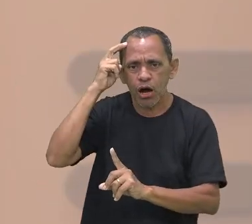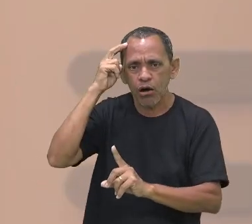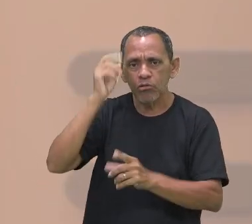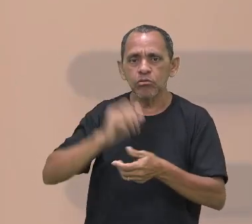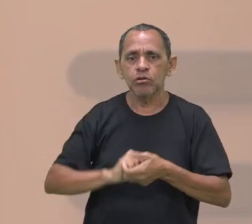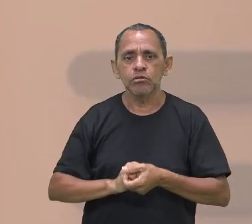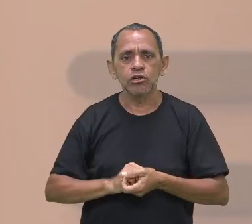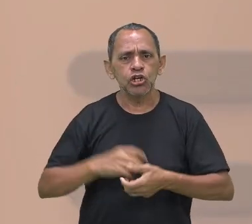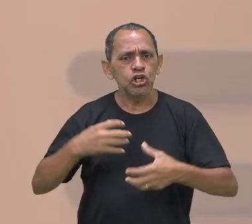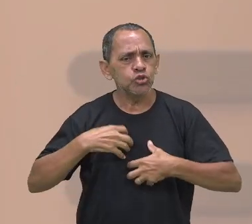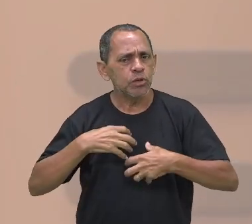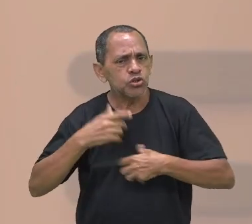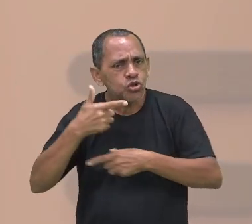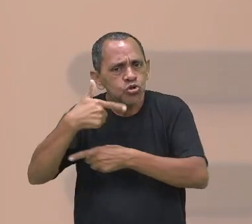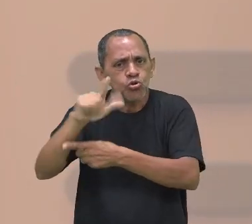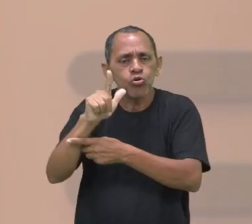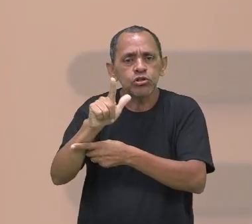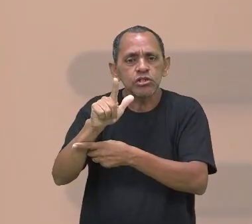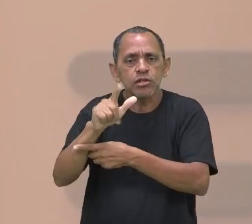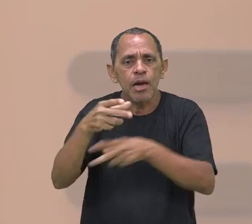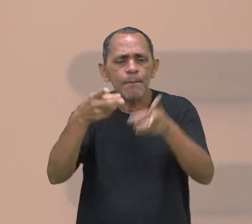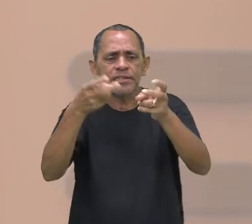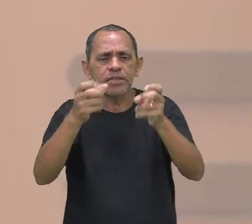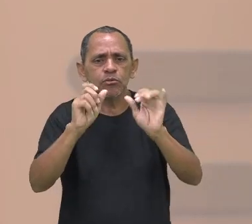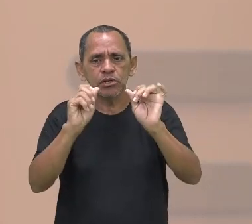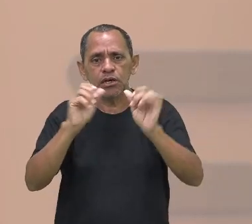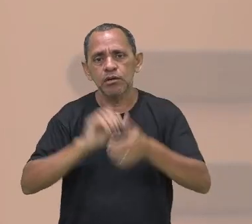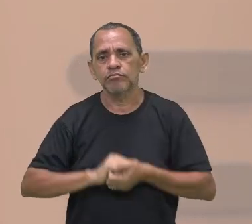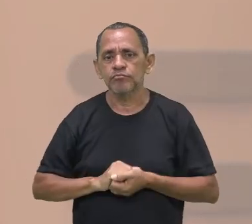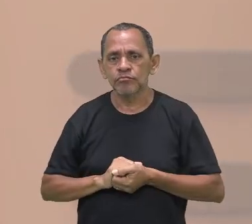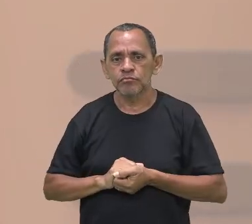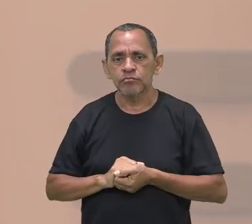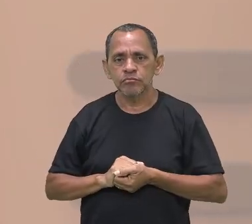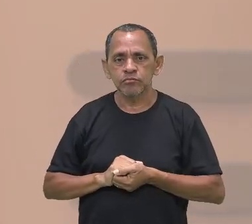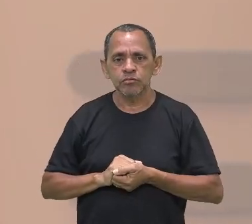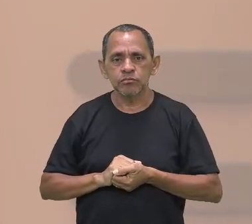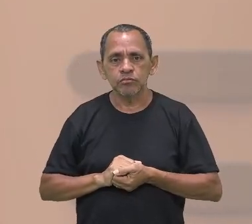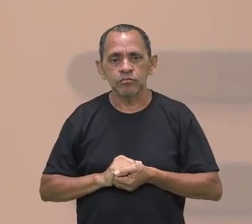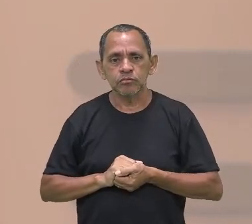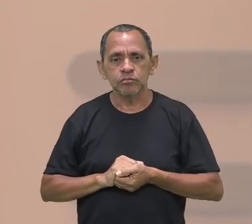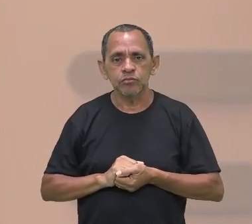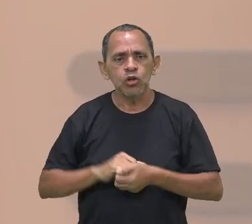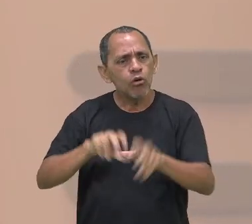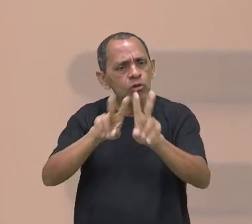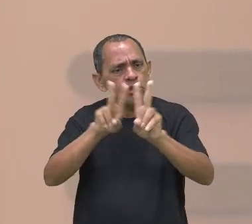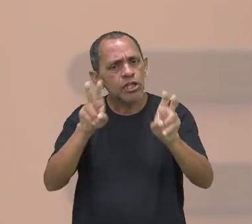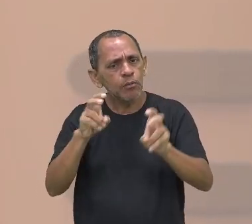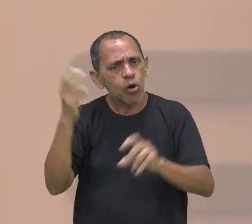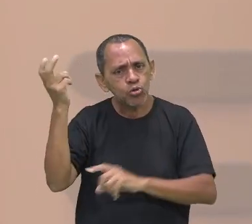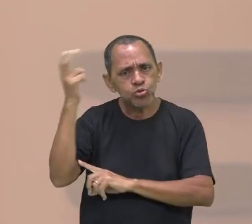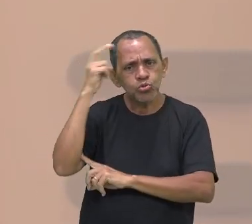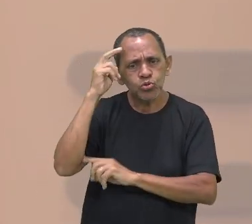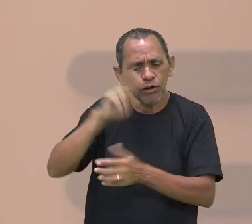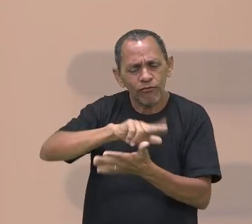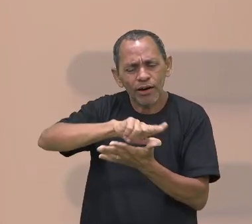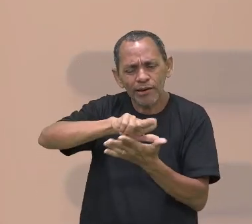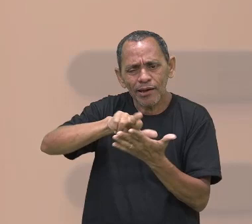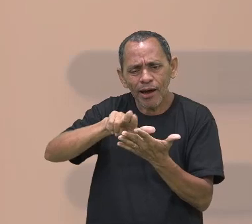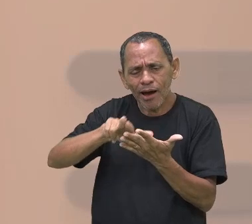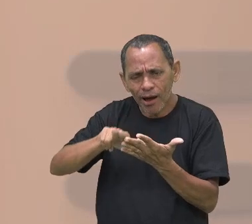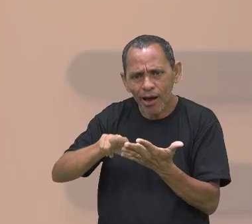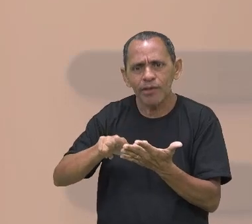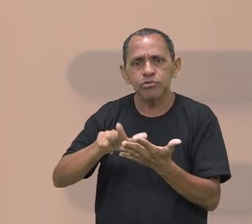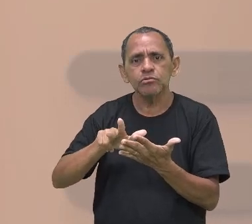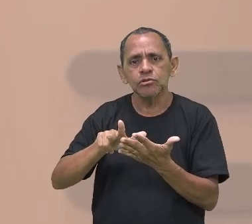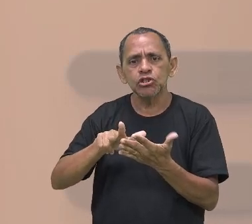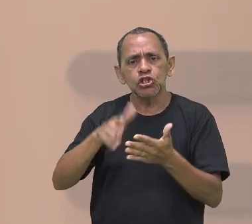a definição de cultura ela é bem extensa, ela é diversificada. E nós falamos em nossa aula